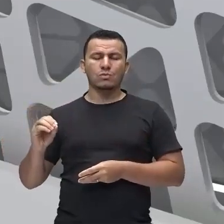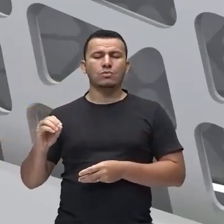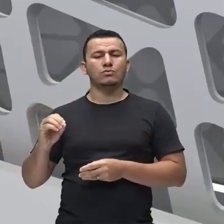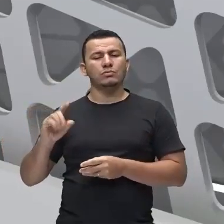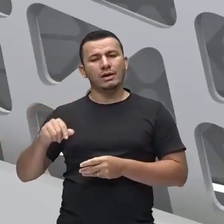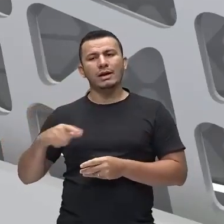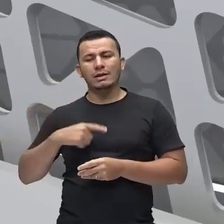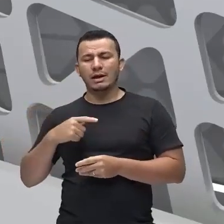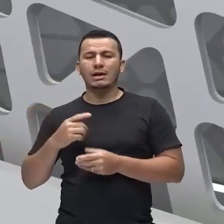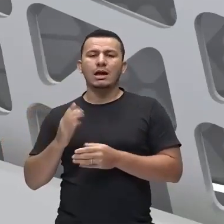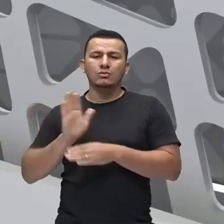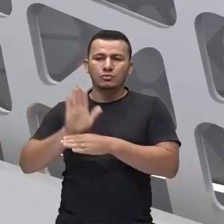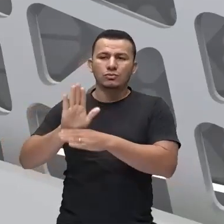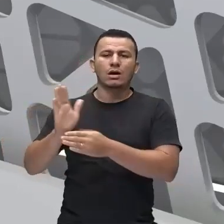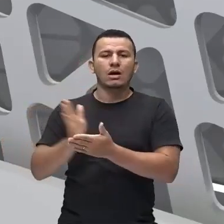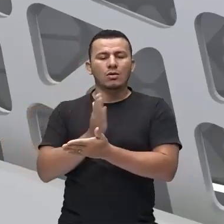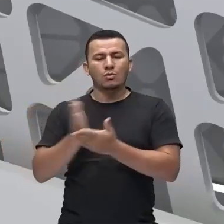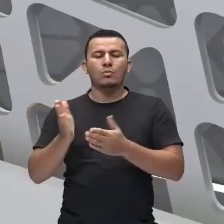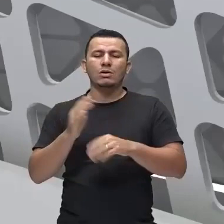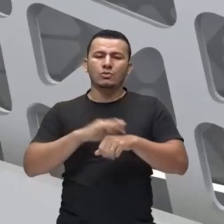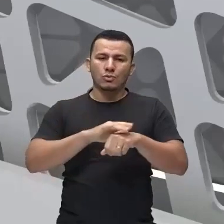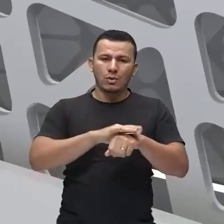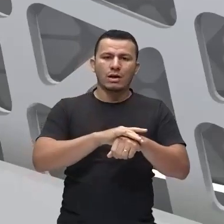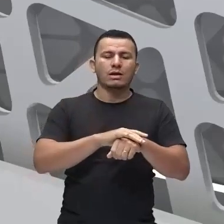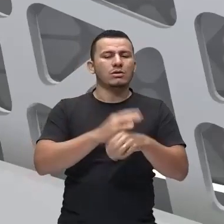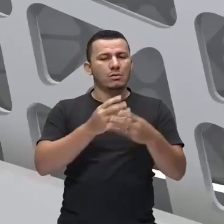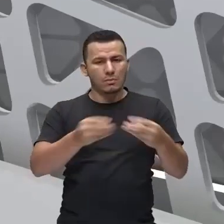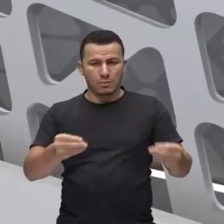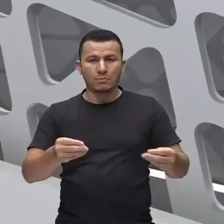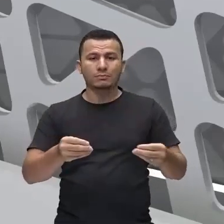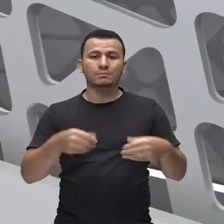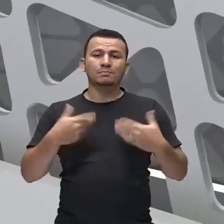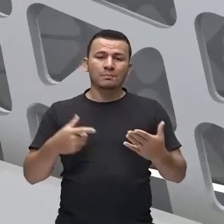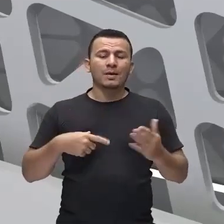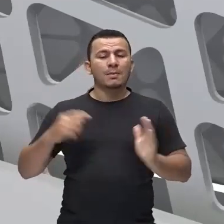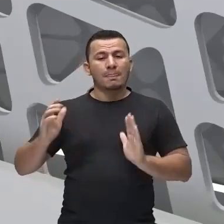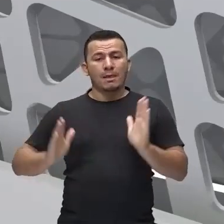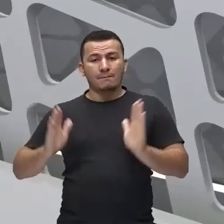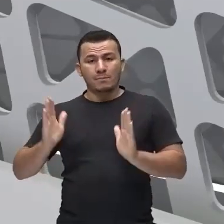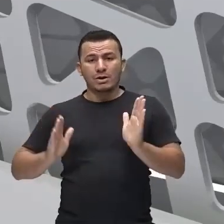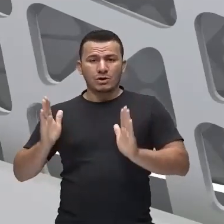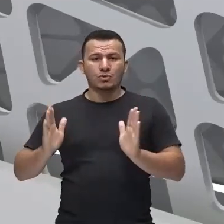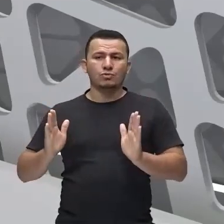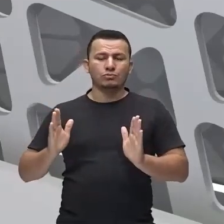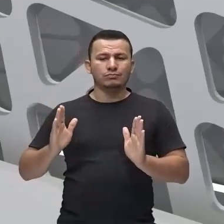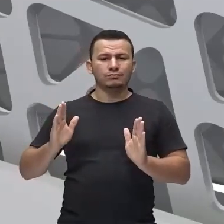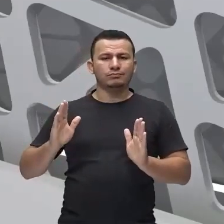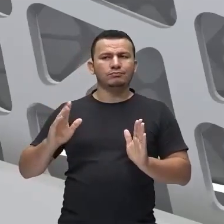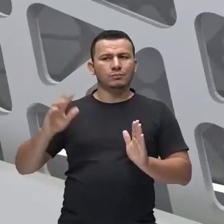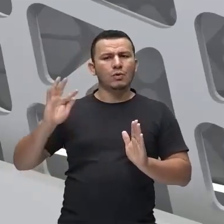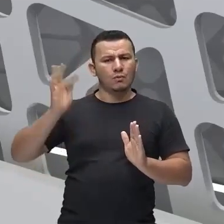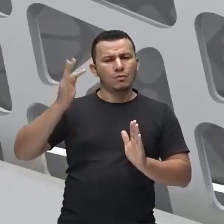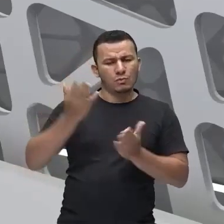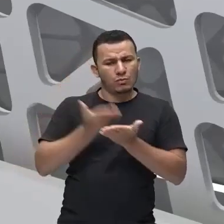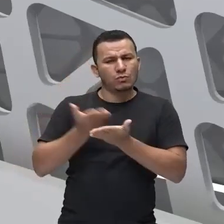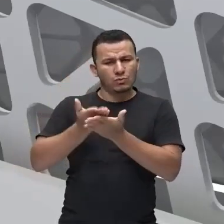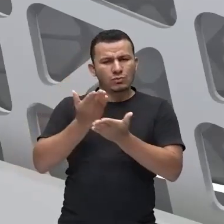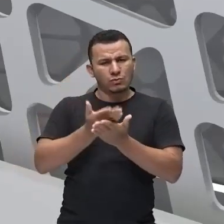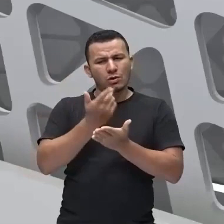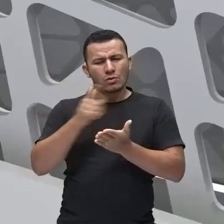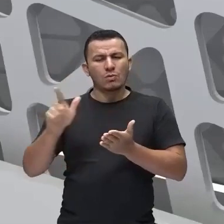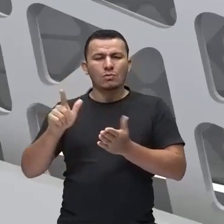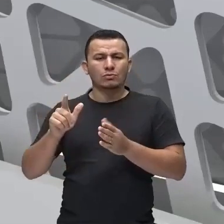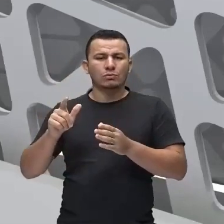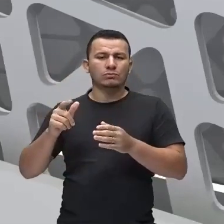solucionar algumas doenças, né? Então, é uma fase aí, a gente ainda vai falar um pouco mais sobre isso em outros